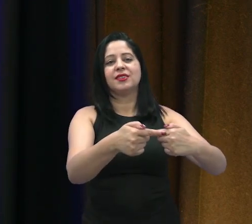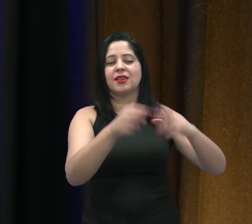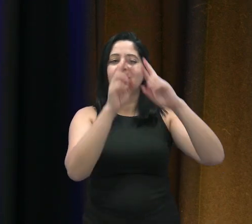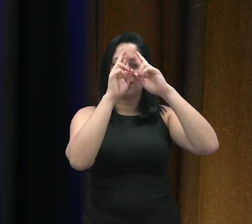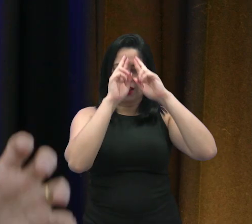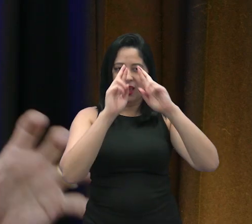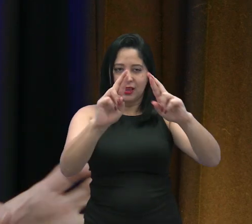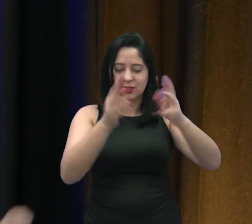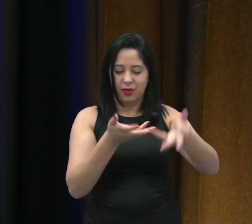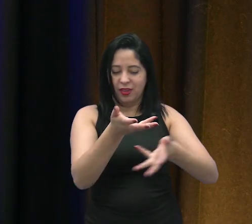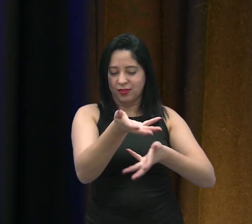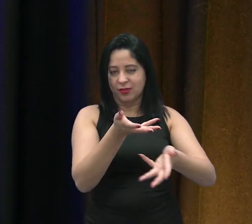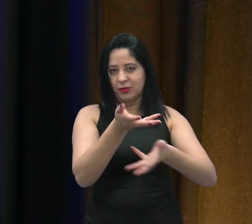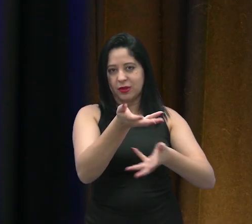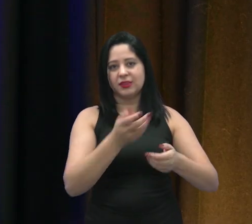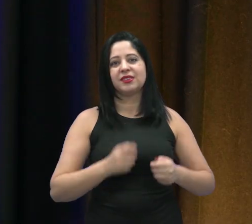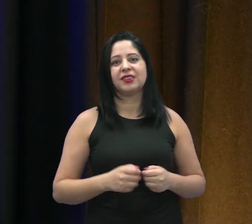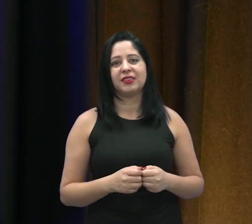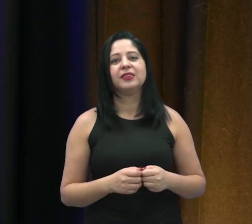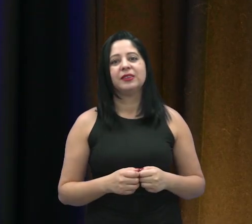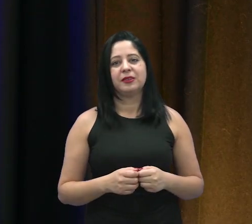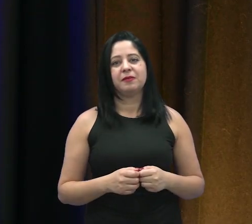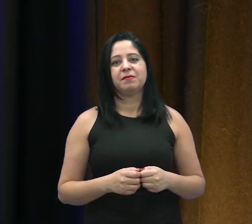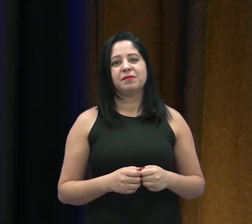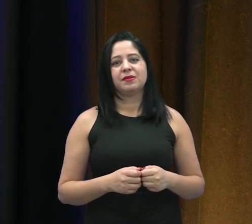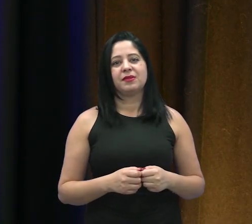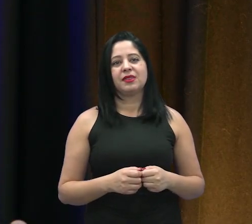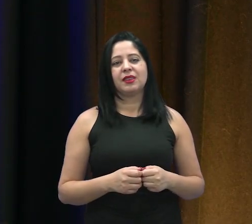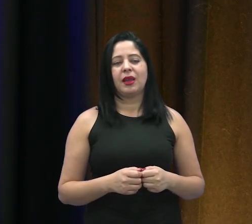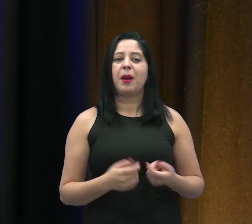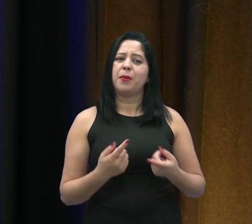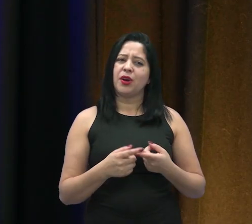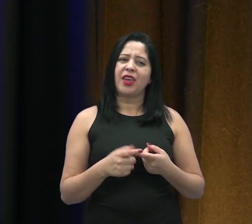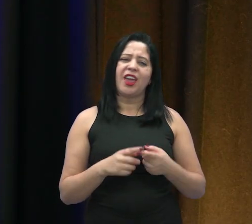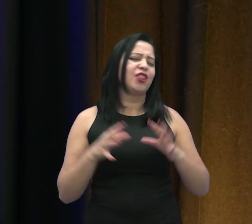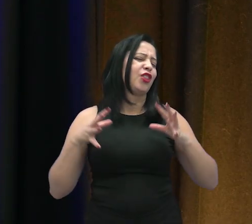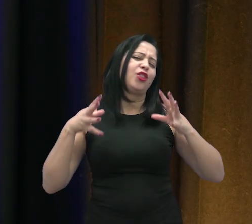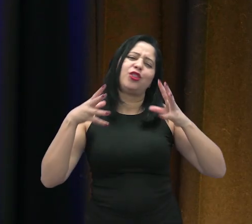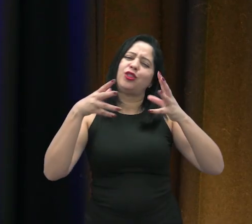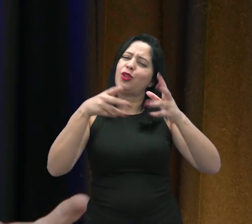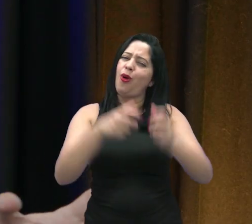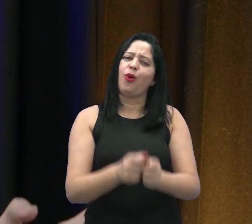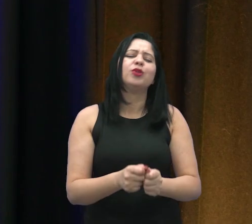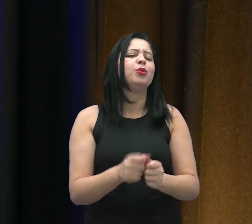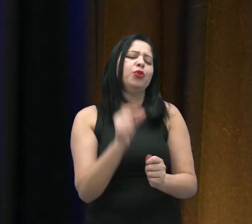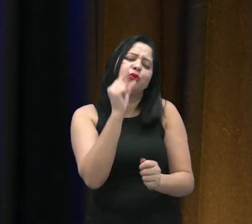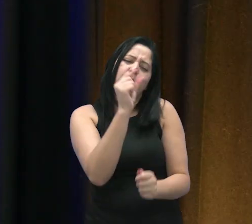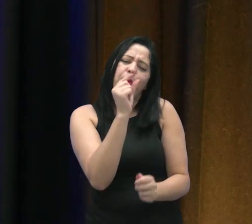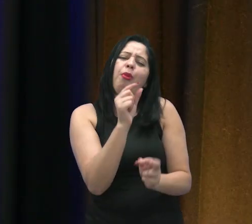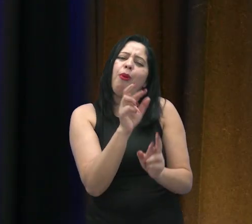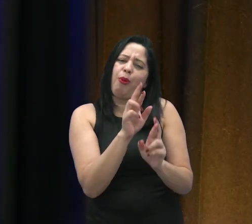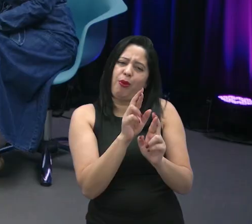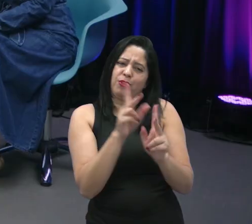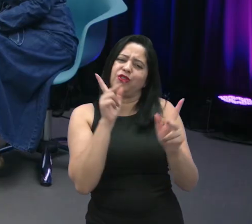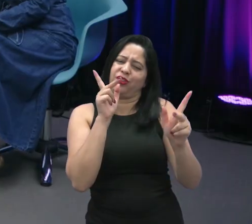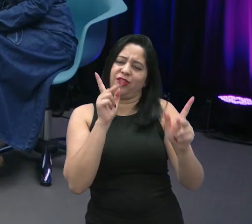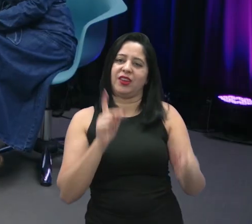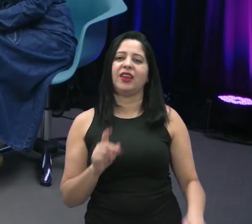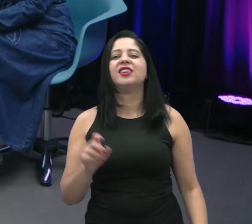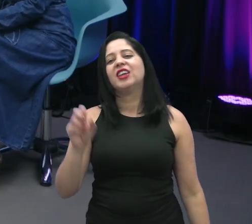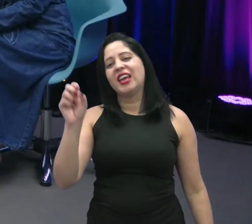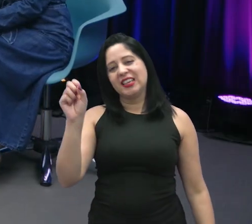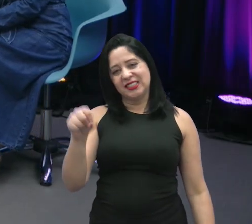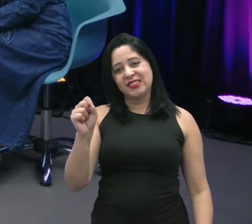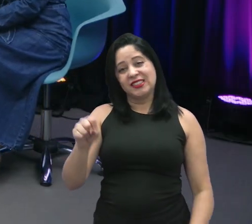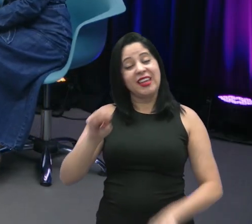mais respeito pela diferença. E todo mundo, né, tem um pouquinho de diferença, né? É saber respeitar. A educação é um ótimo